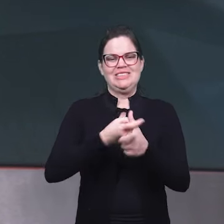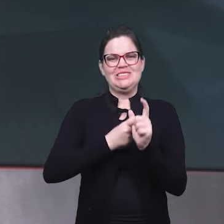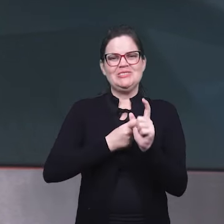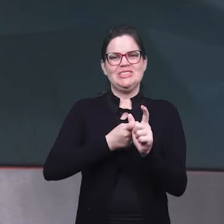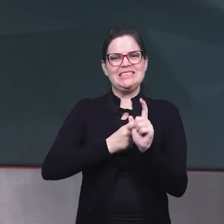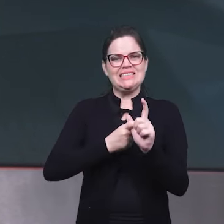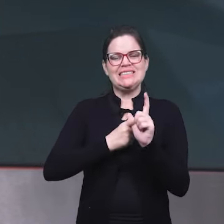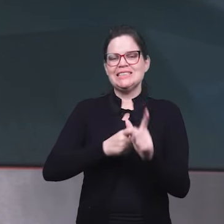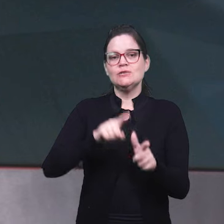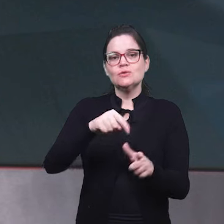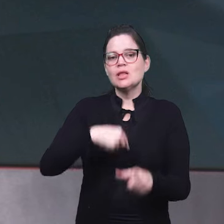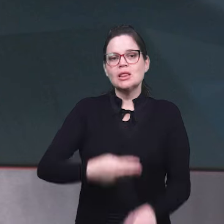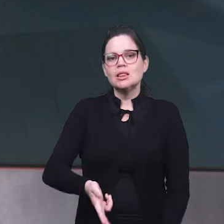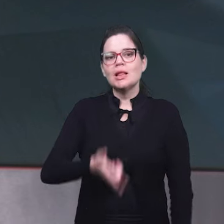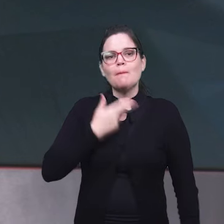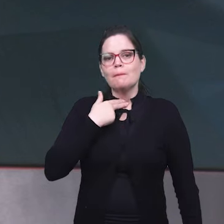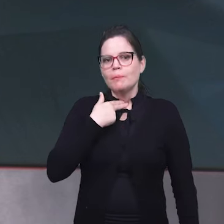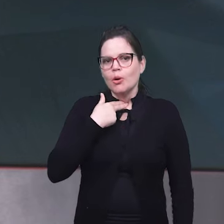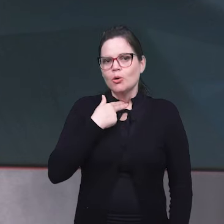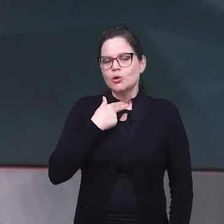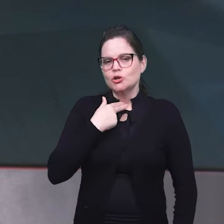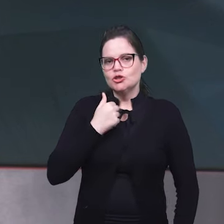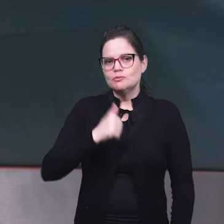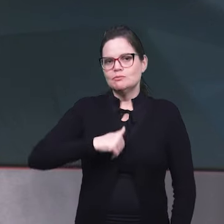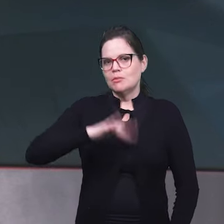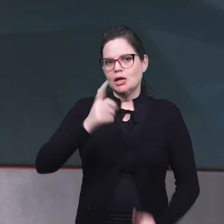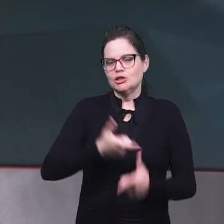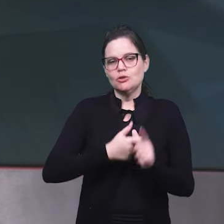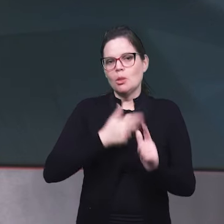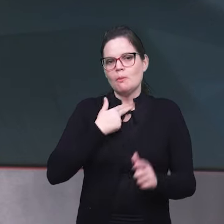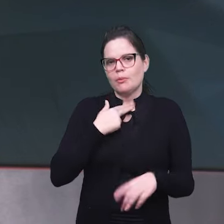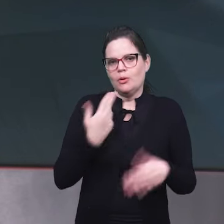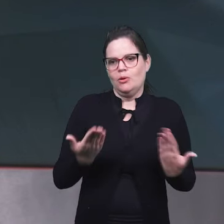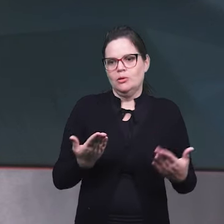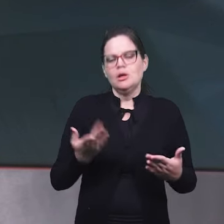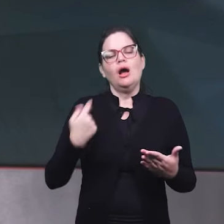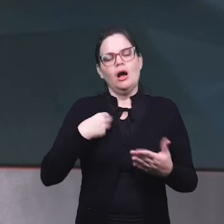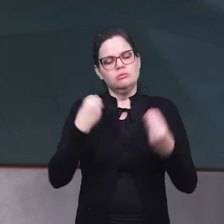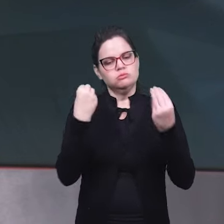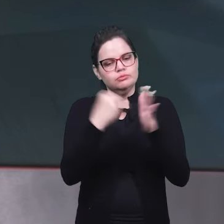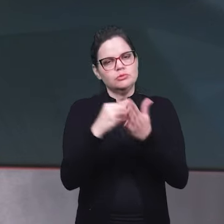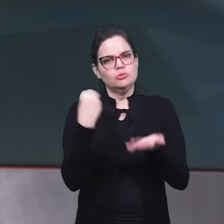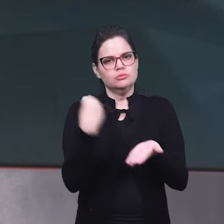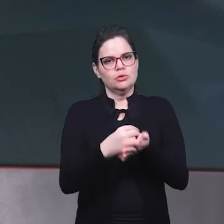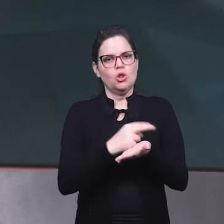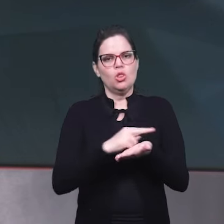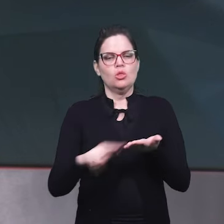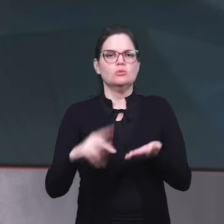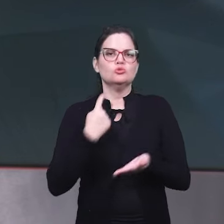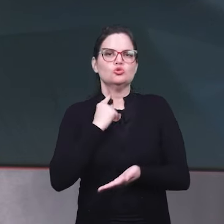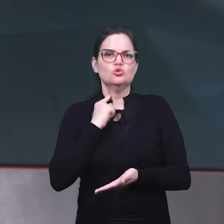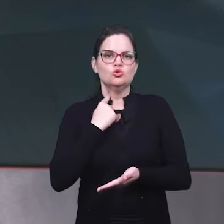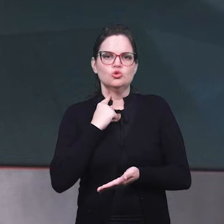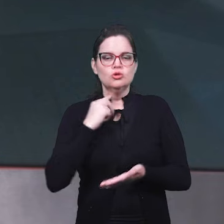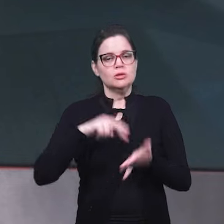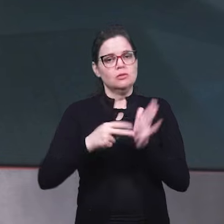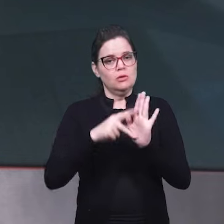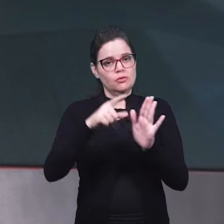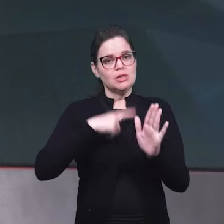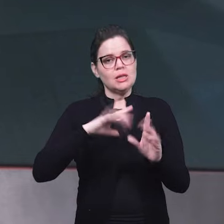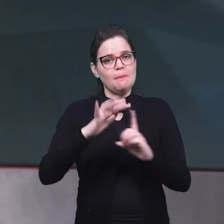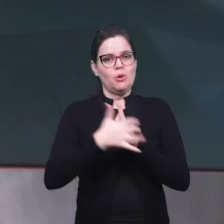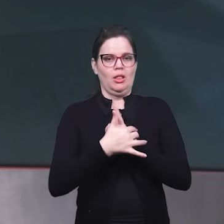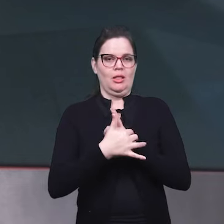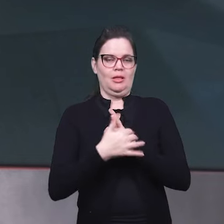num ponto em de dever tanto que você não pode contrair mais dívida, independente da sua